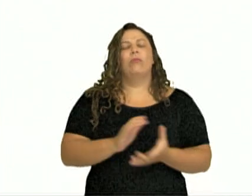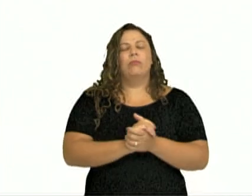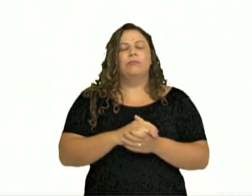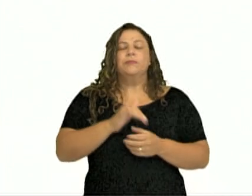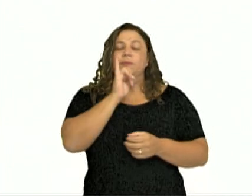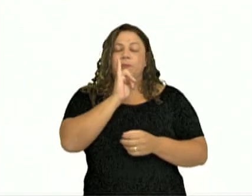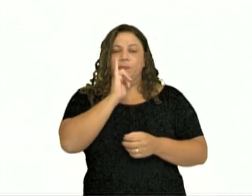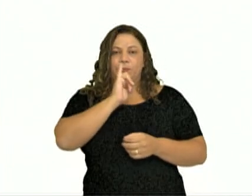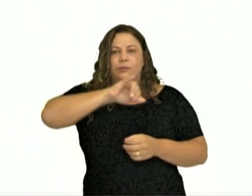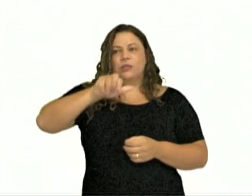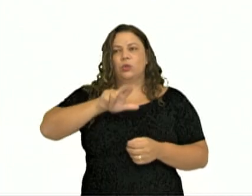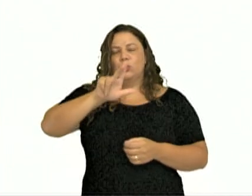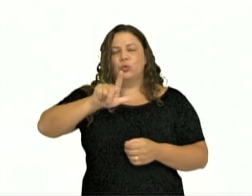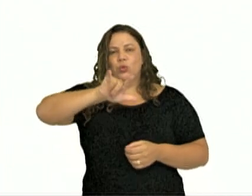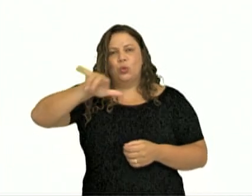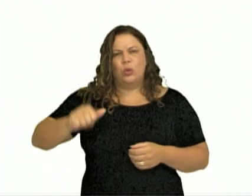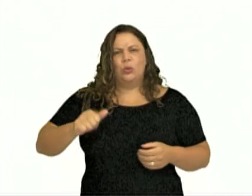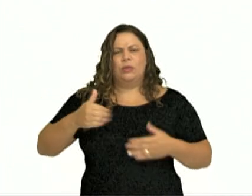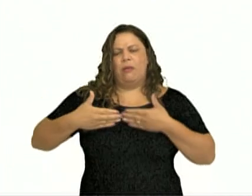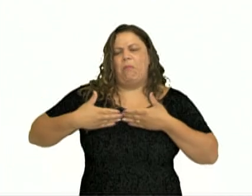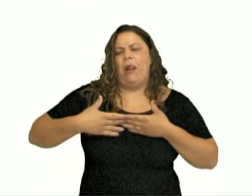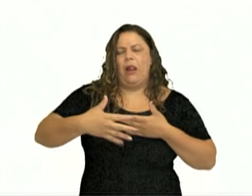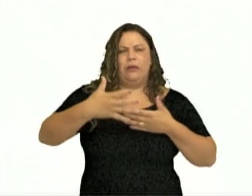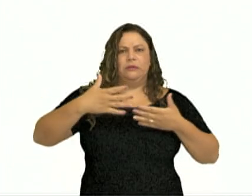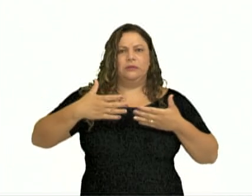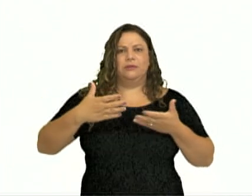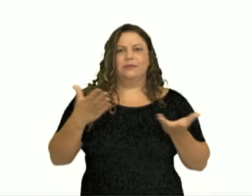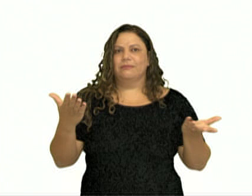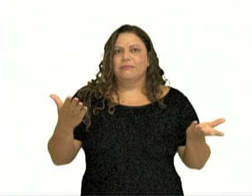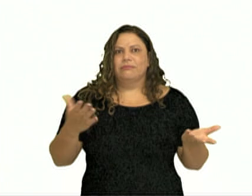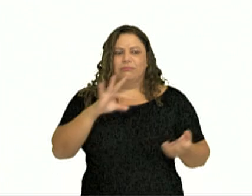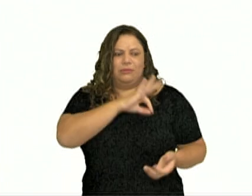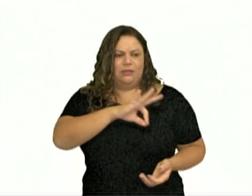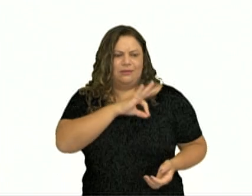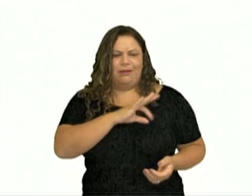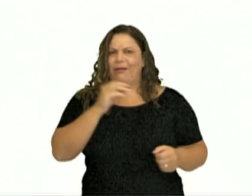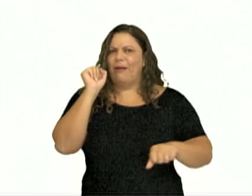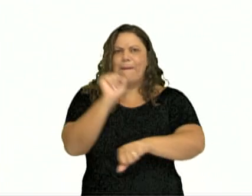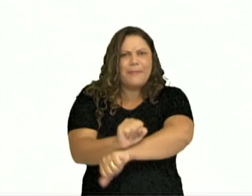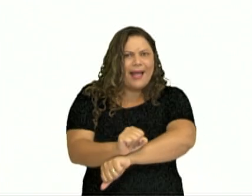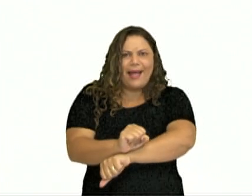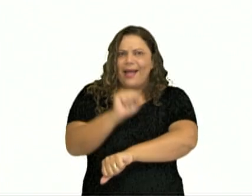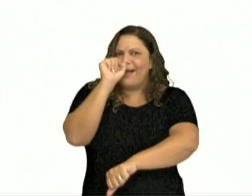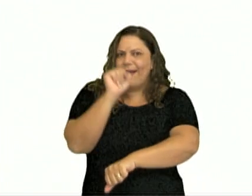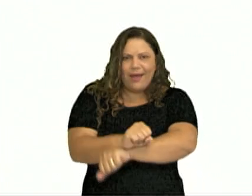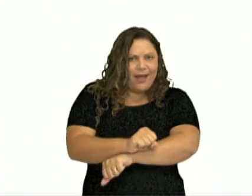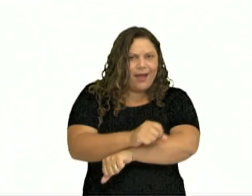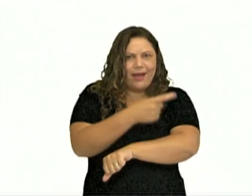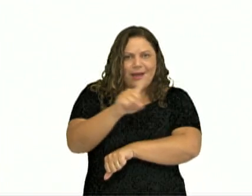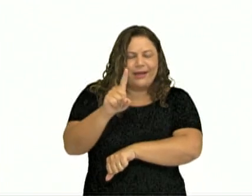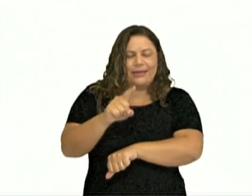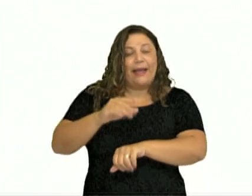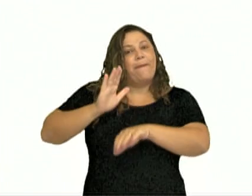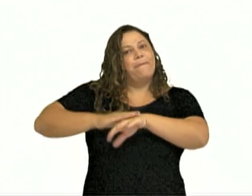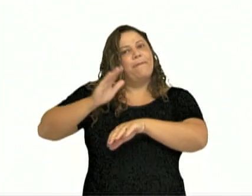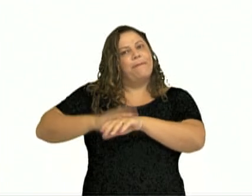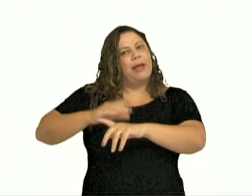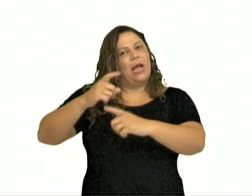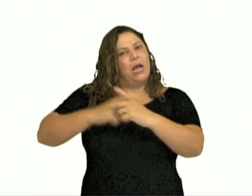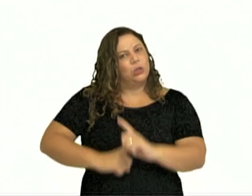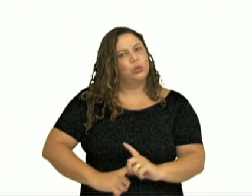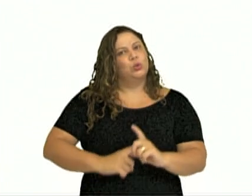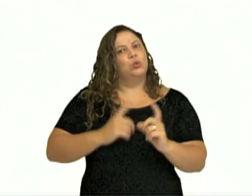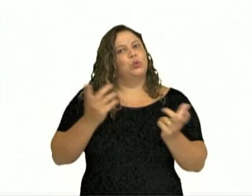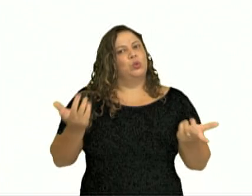seu valor que você recebe, né, que você tem de rendimentos, você tem que parar de comprar. Se você fizer mais dívida, vai ainda piorar